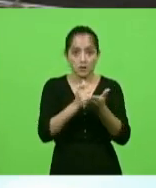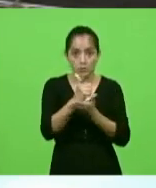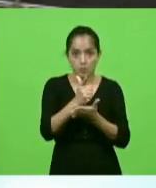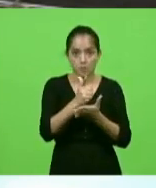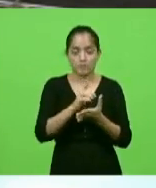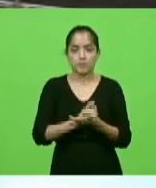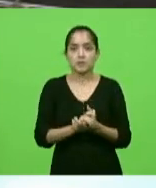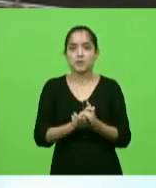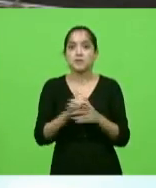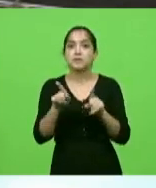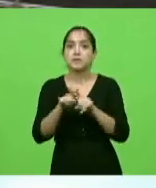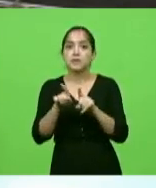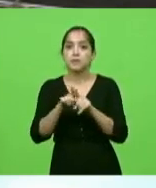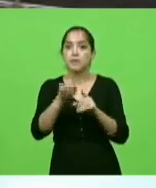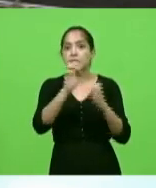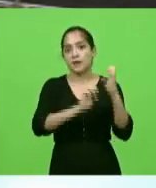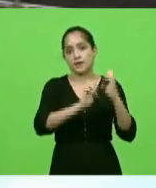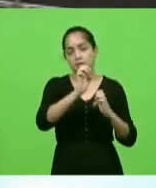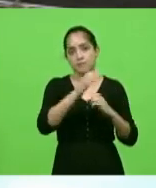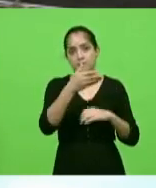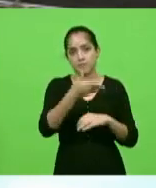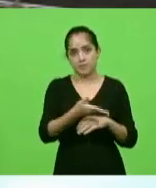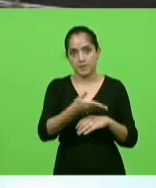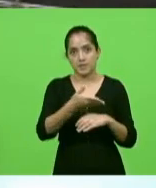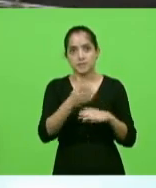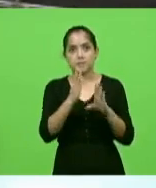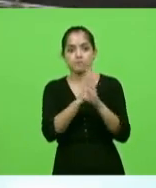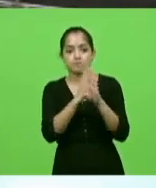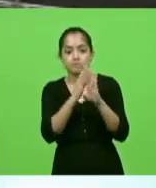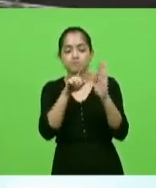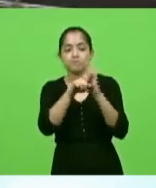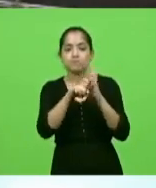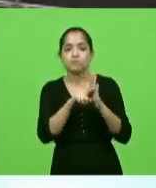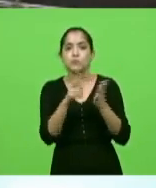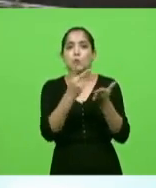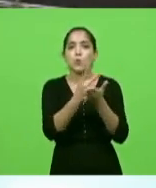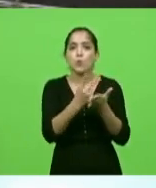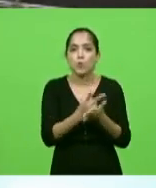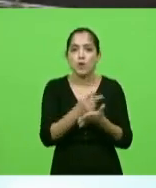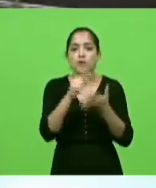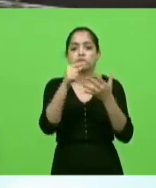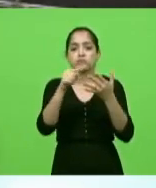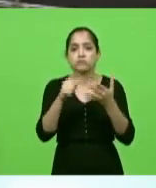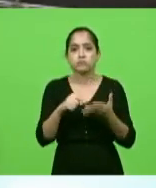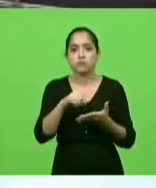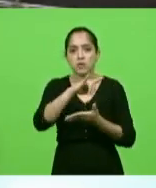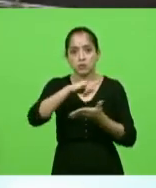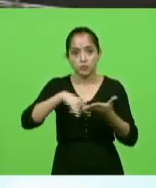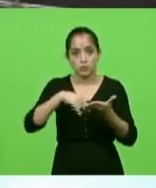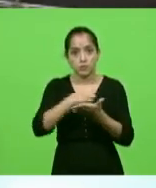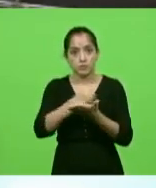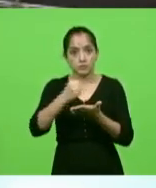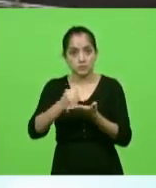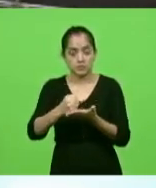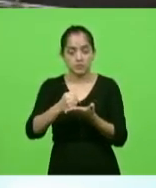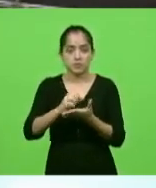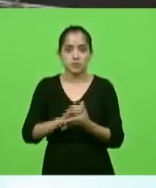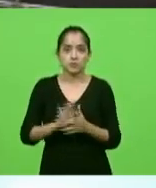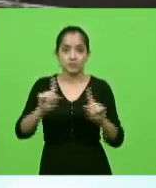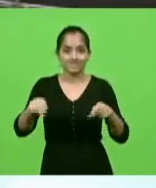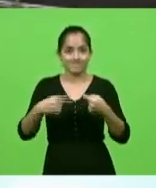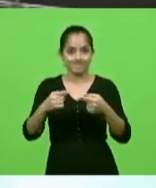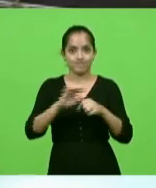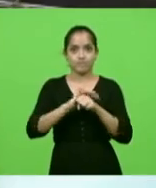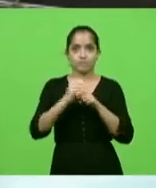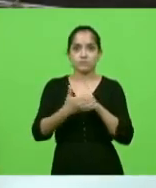aquisição dos respiradores junto à empresa megamed para apurar possíveis irregularidades nos processos de contratação inerentes ao